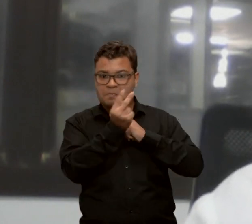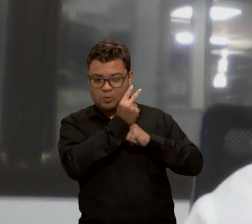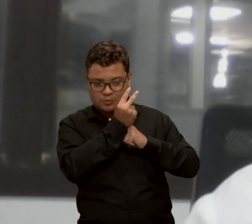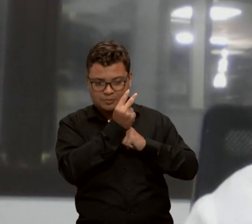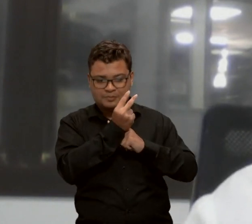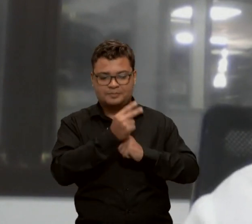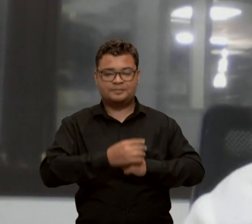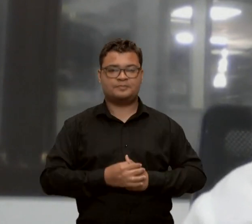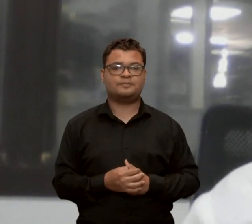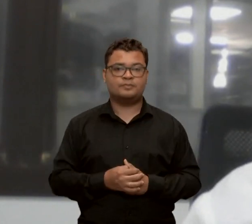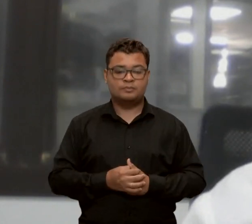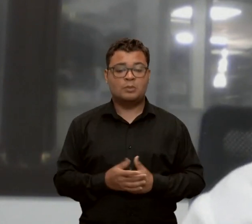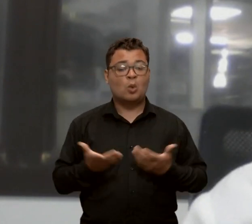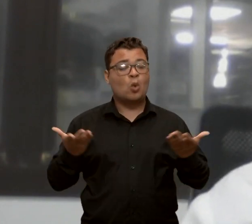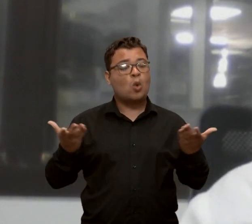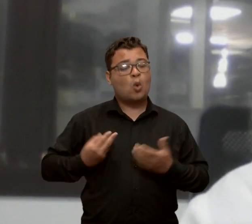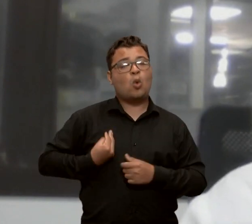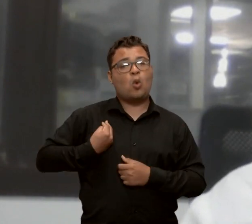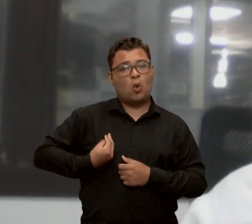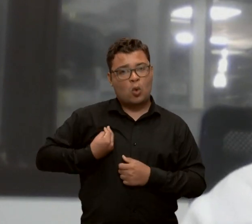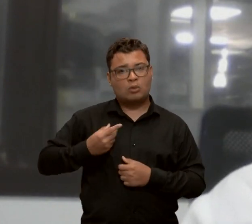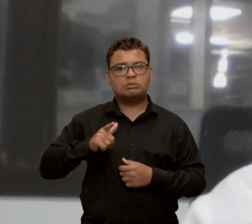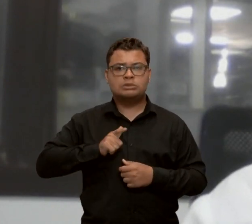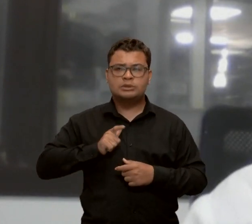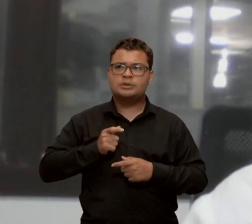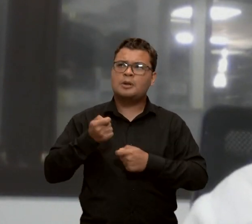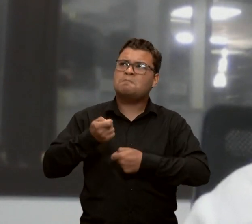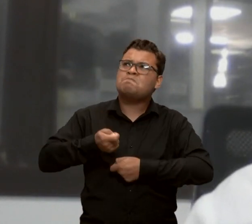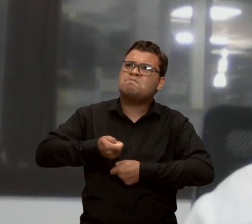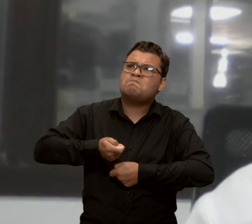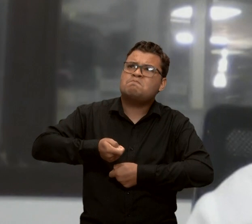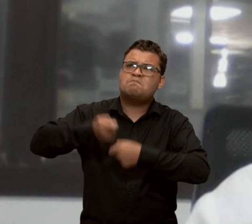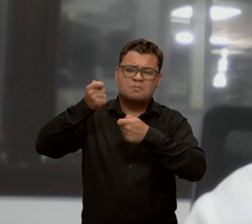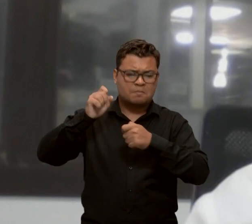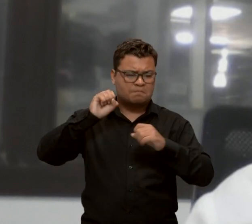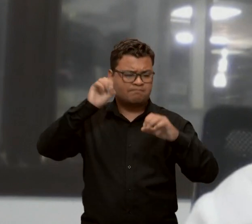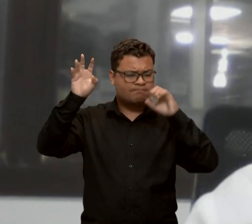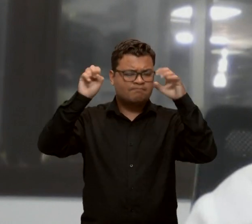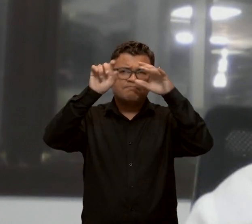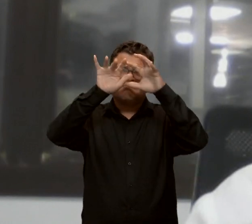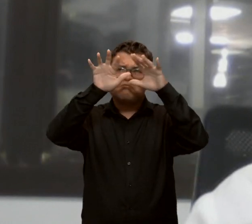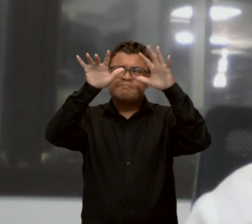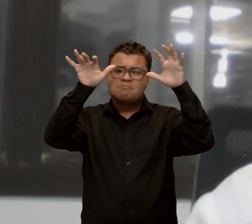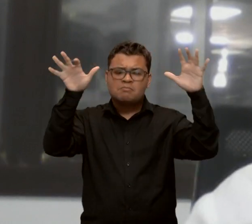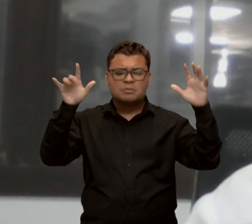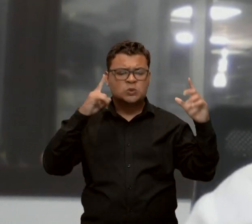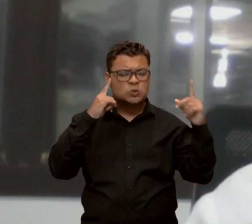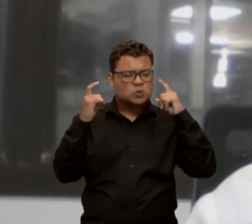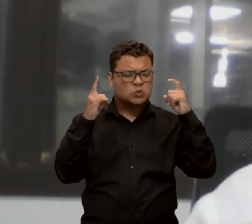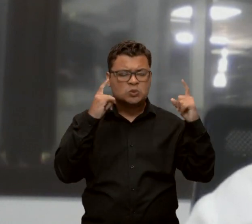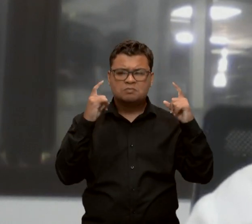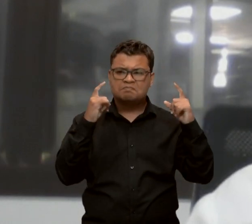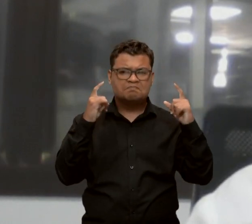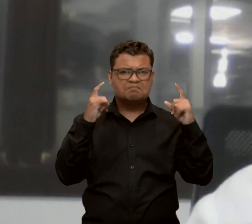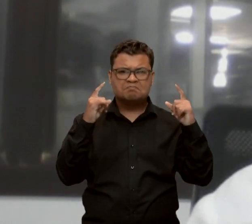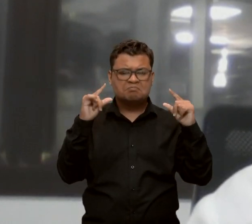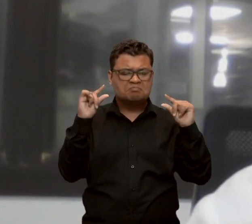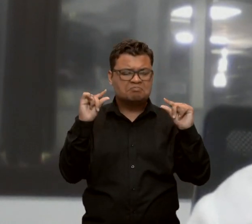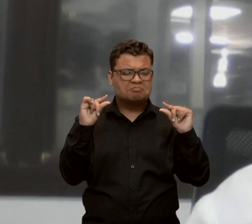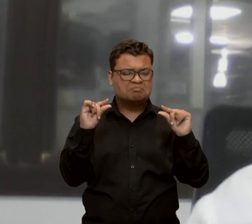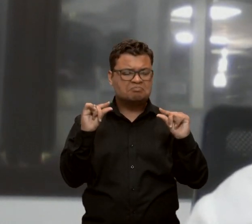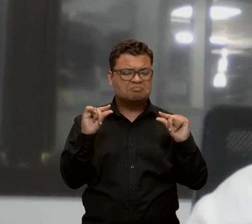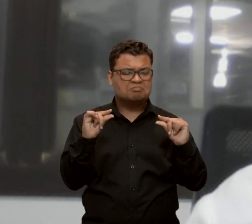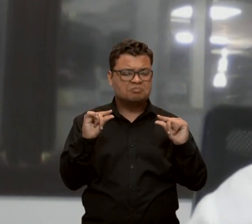Hoje em dia, já existem fogos de artifício que são menos ruidosos, para evitar realmente